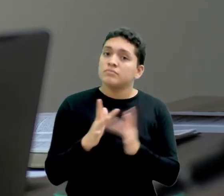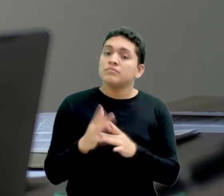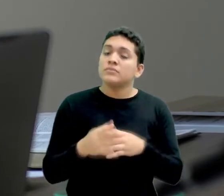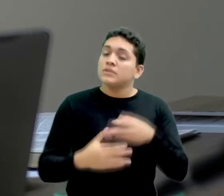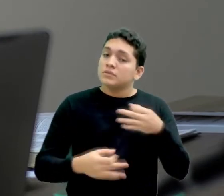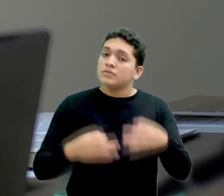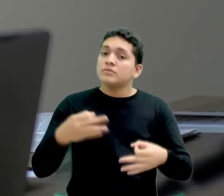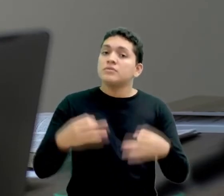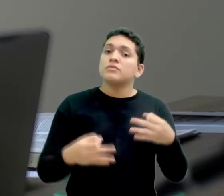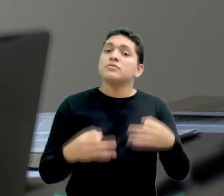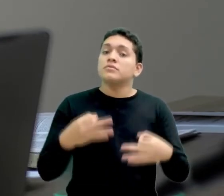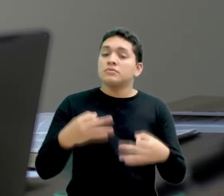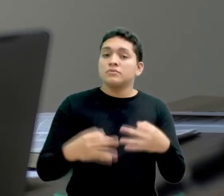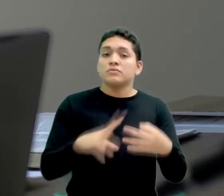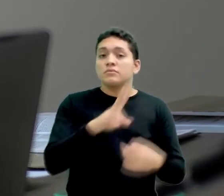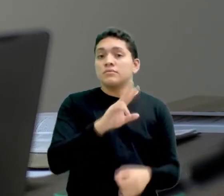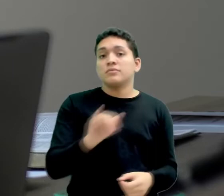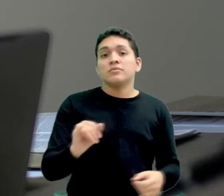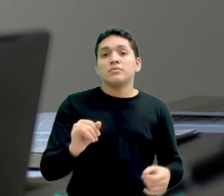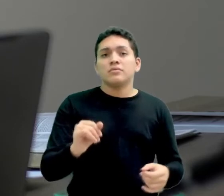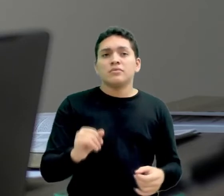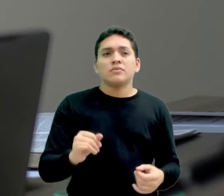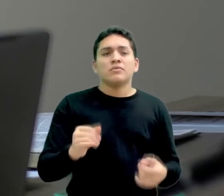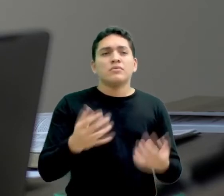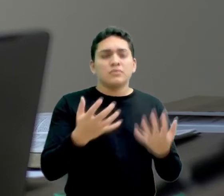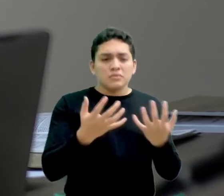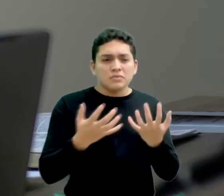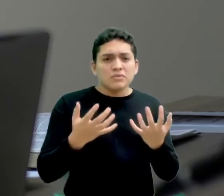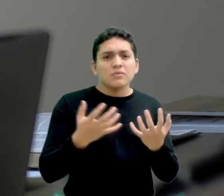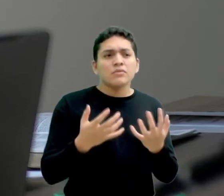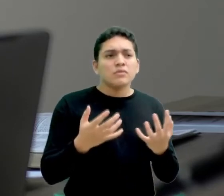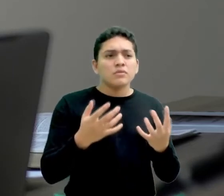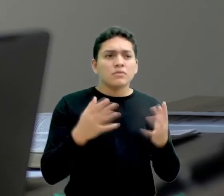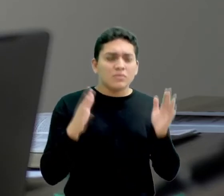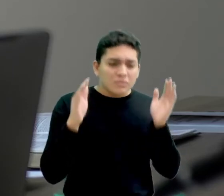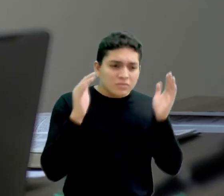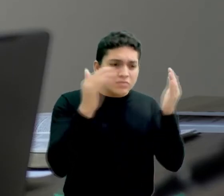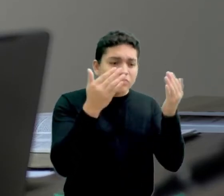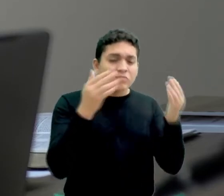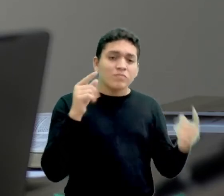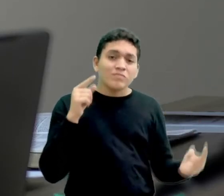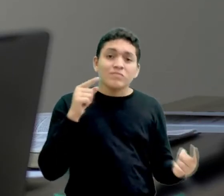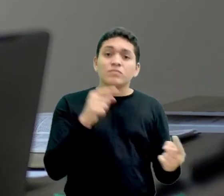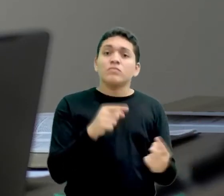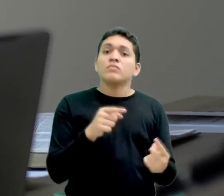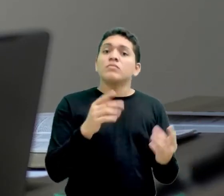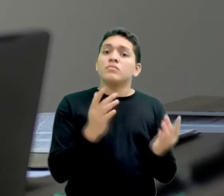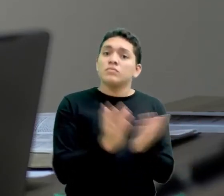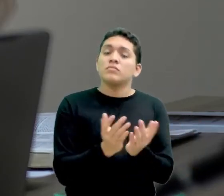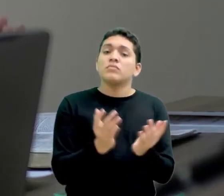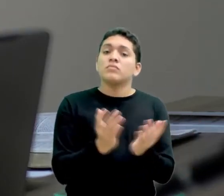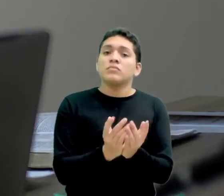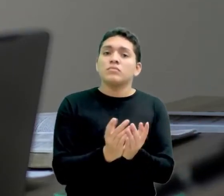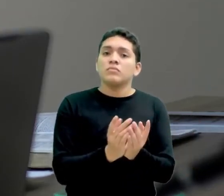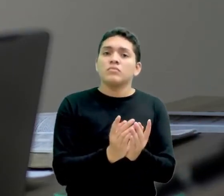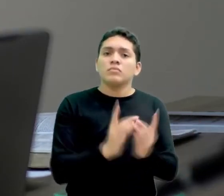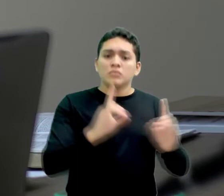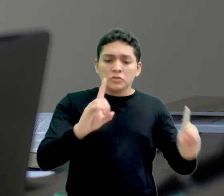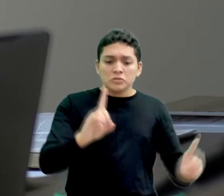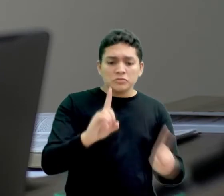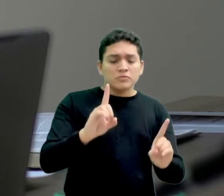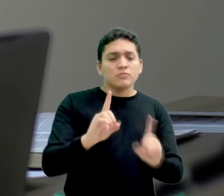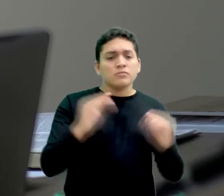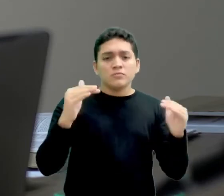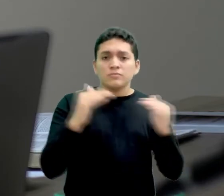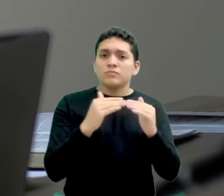justiça ela vai incentivar, fazer com que as partes, né, busquem um acordo, cheguem a um acordo.